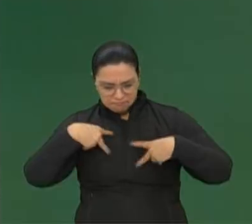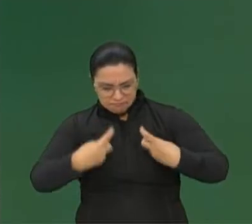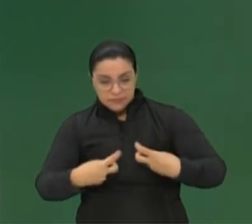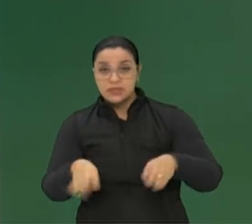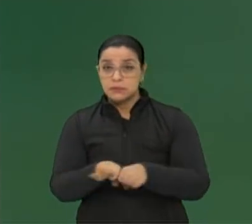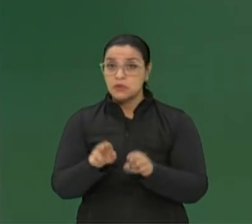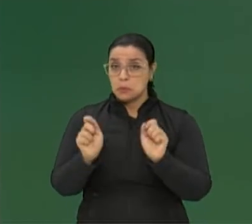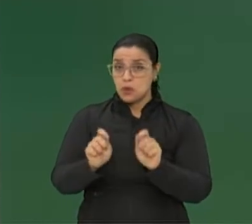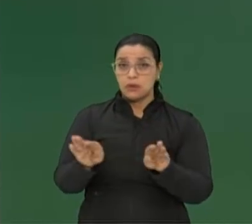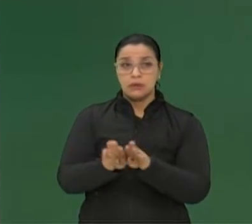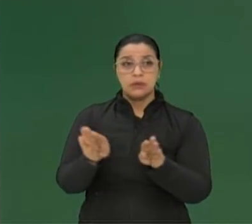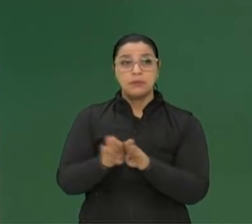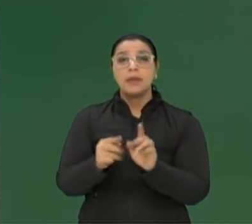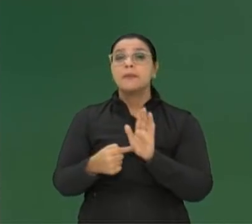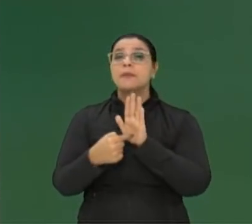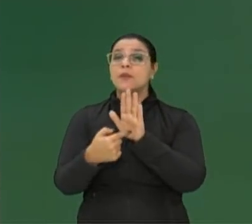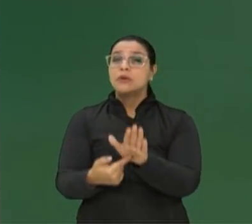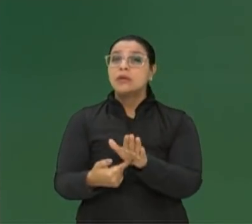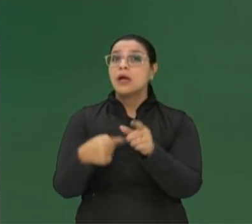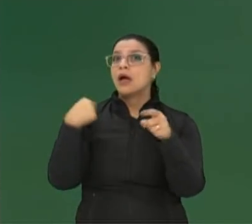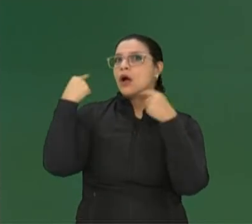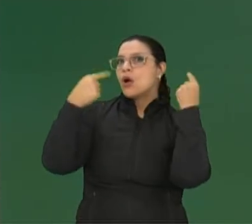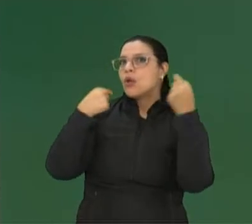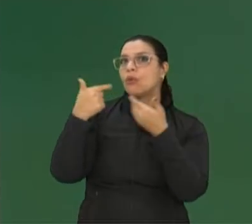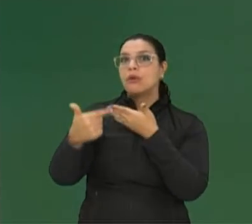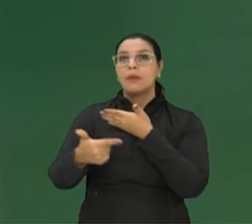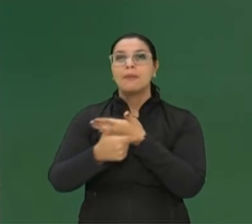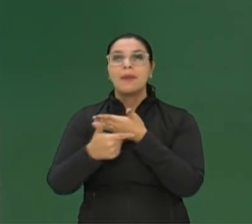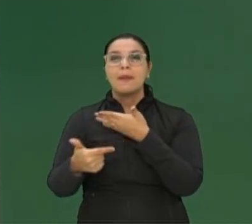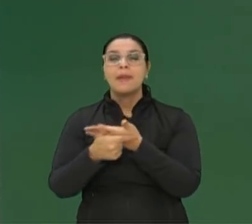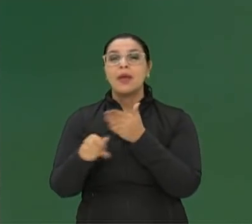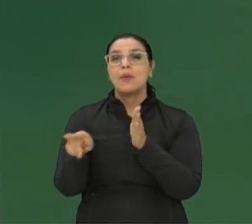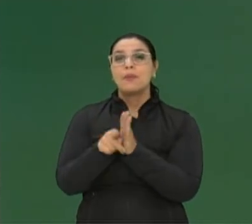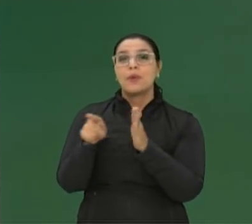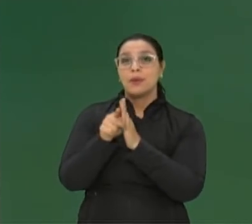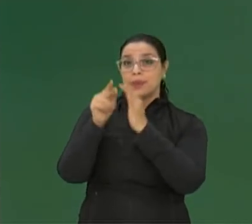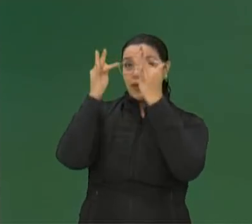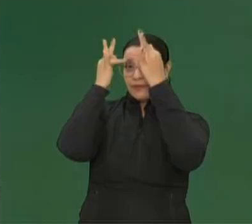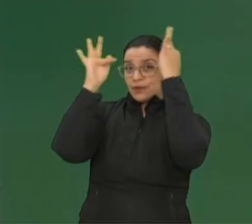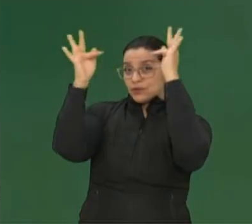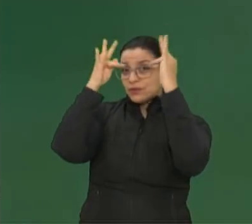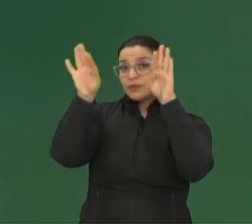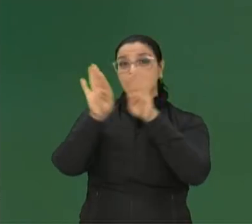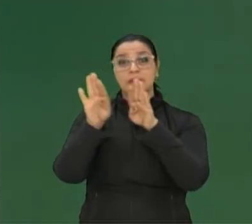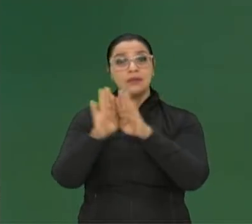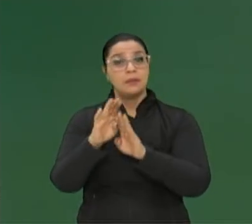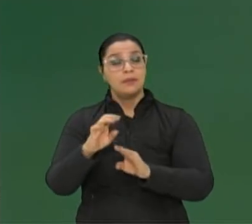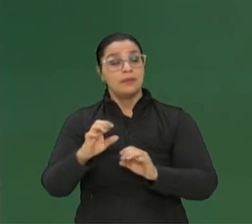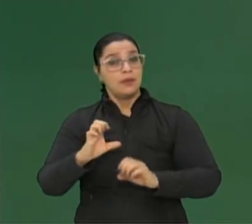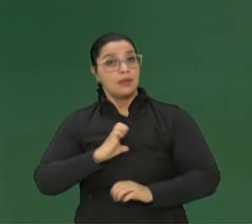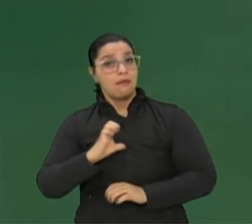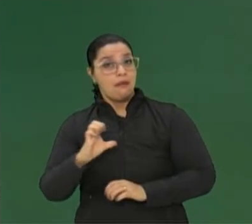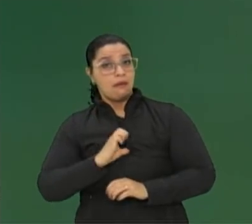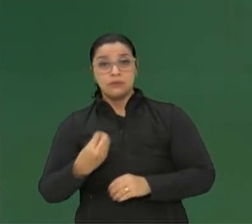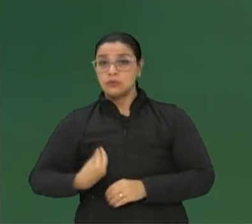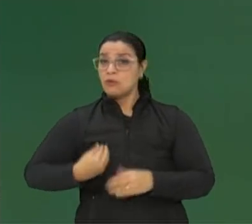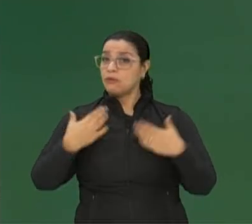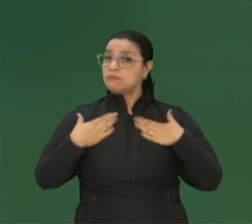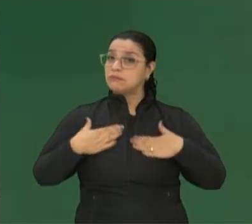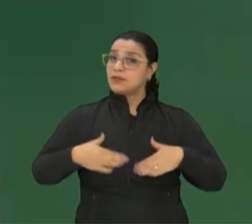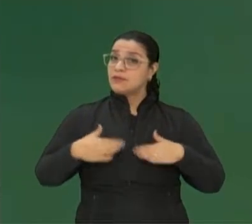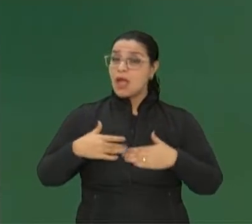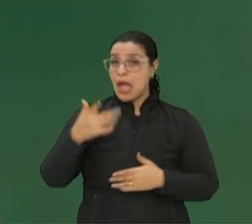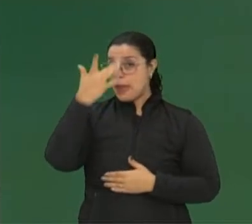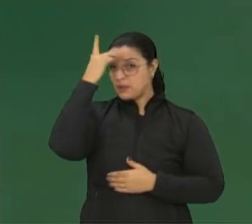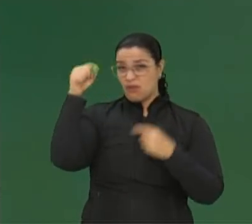quisesse você poderia justamente apontar o quanto a loucura tem um papel filosófico, ético aí, né, de ter uma vida mais tranquila, né, porque o louco,